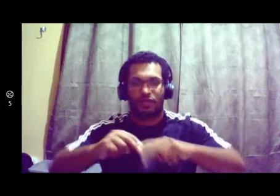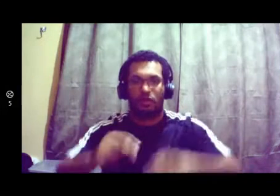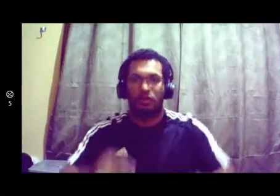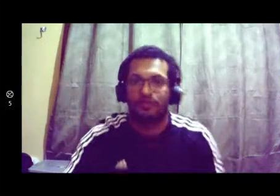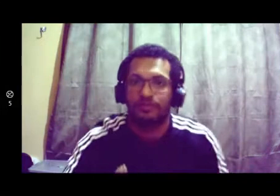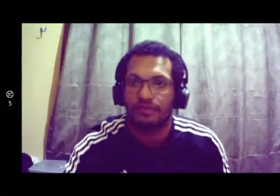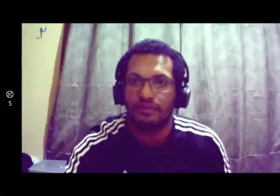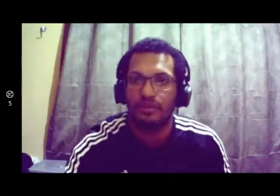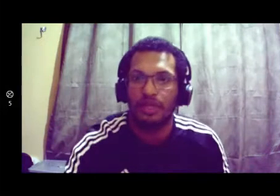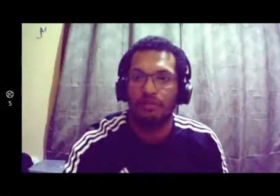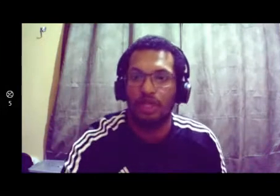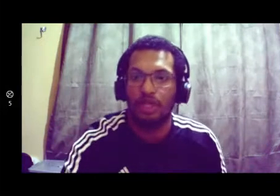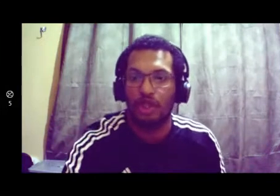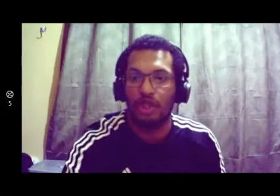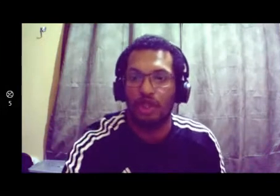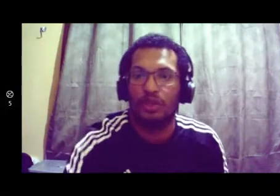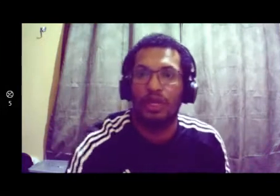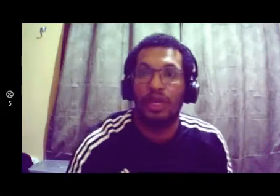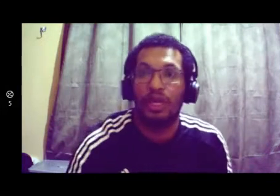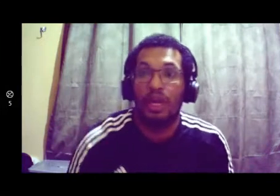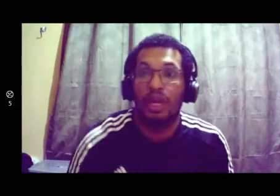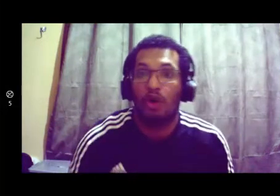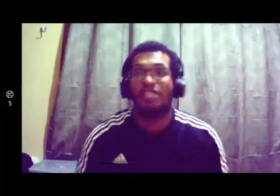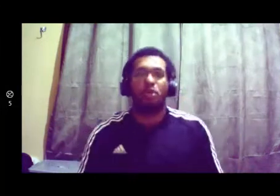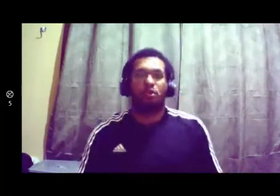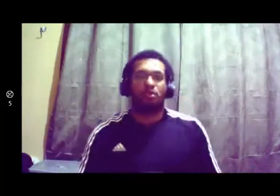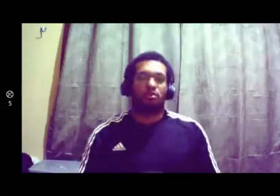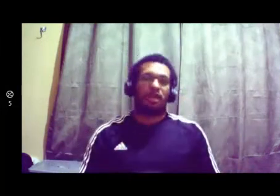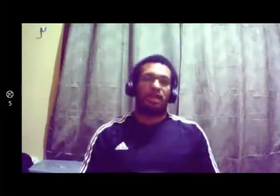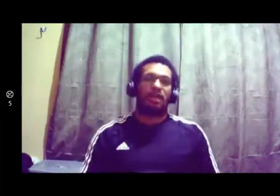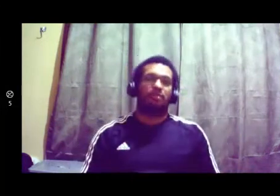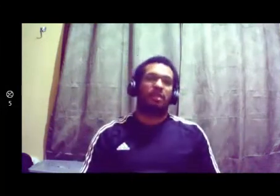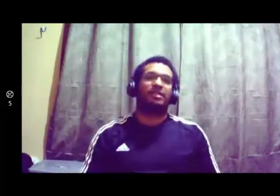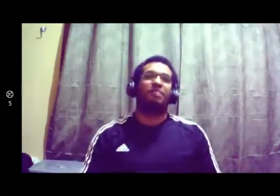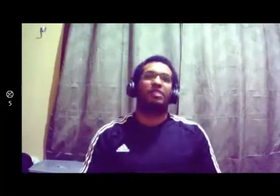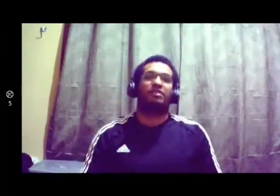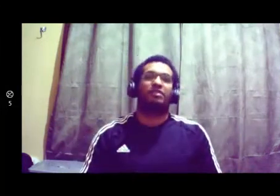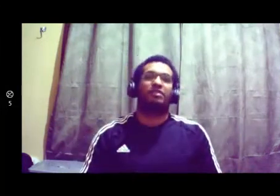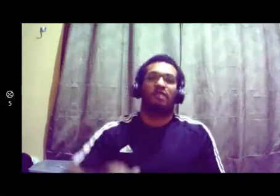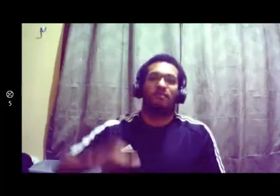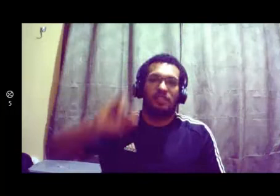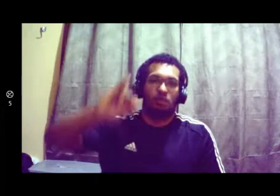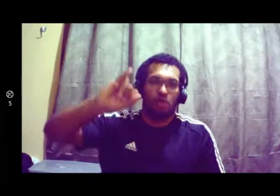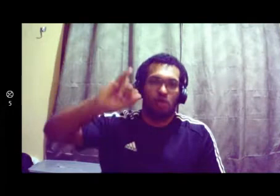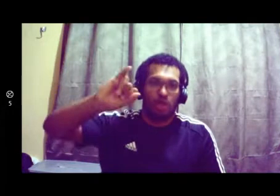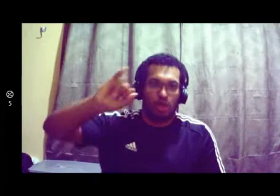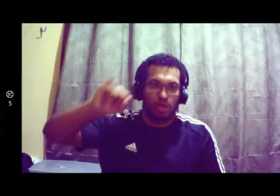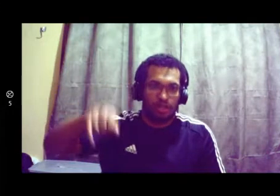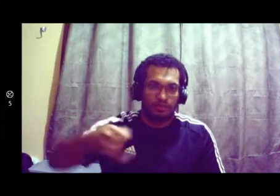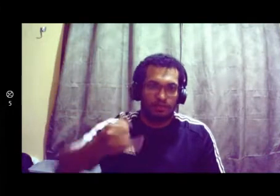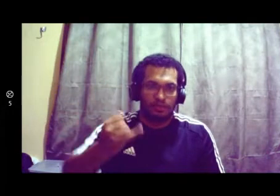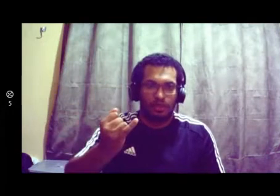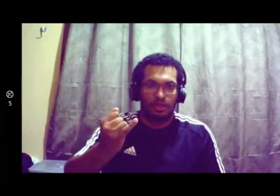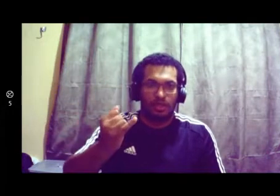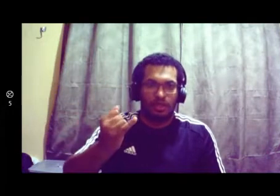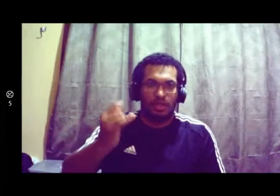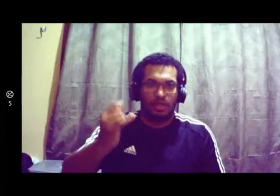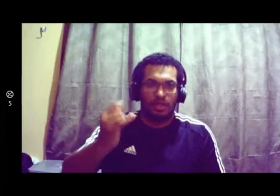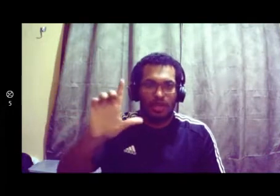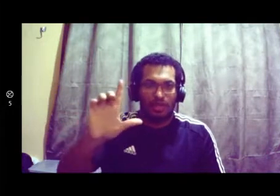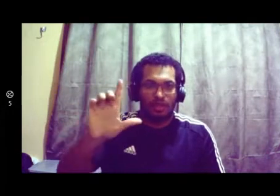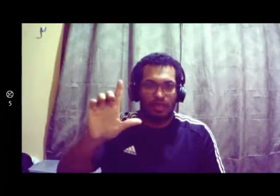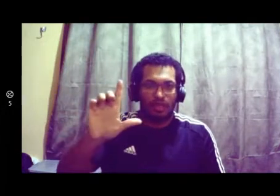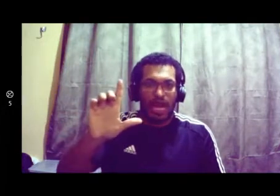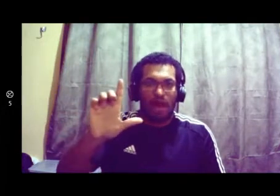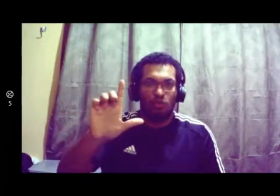tá bom? Mês de junho. O mês de julho é bem simples, você vai fazer um J e